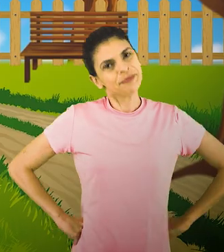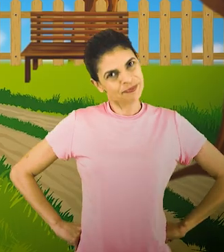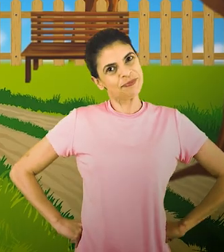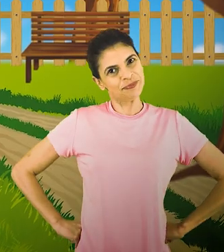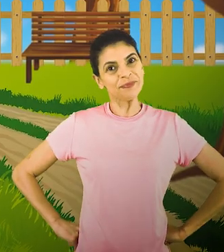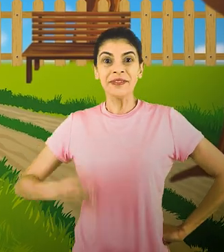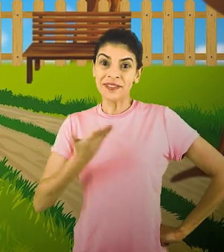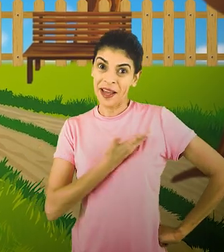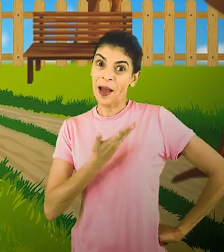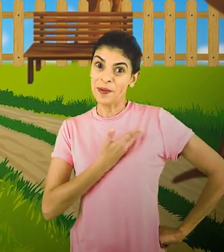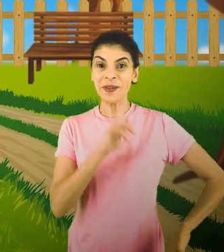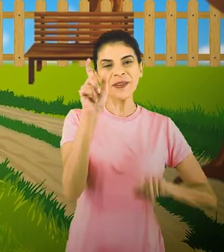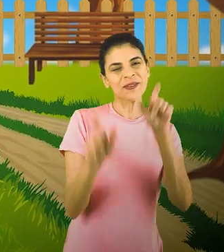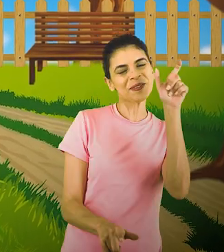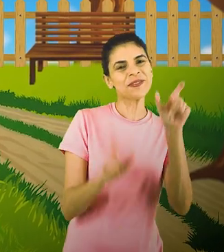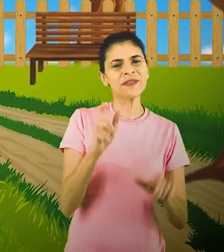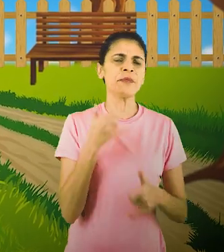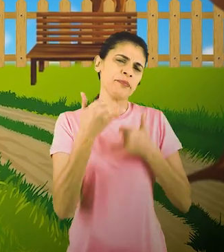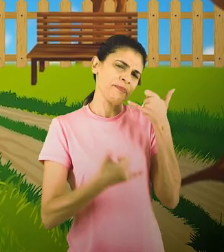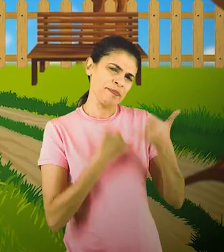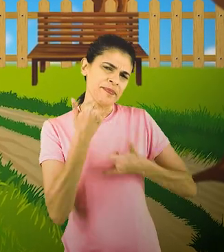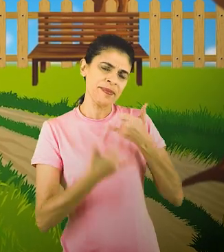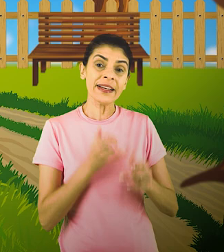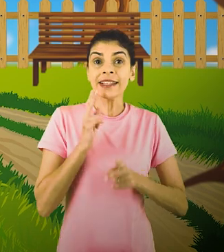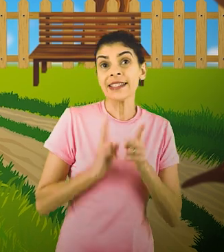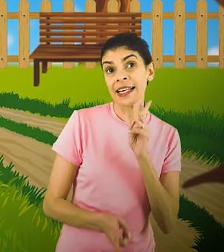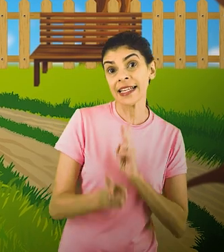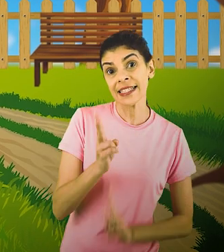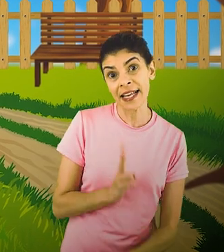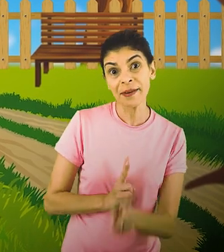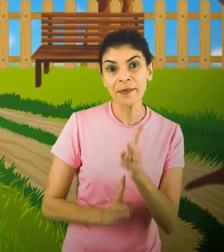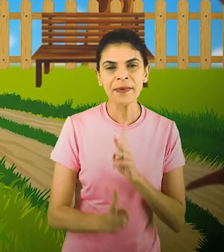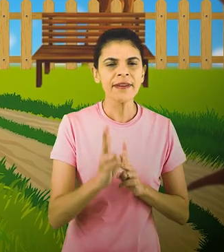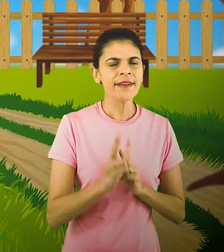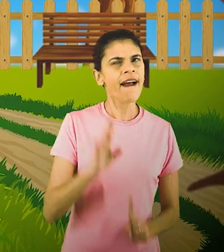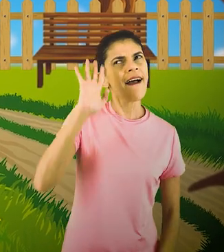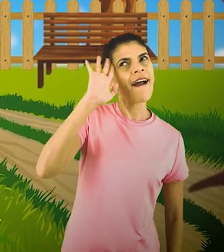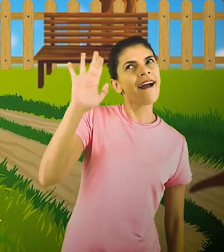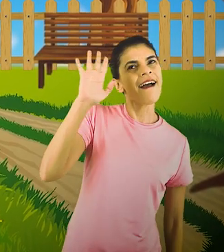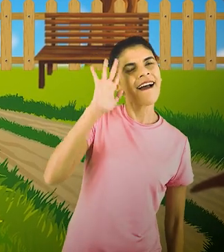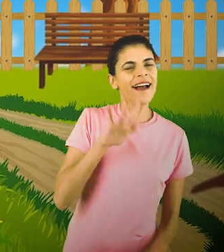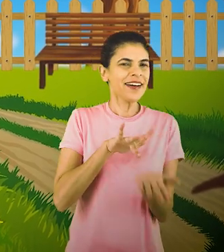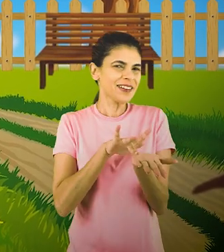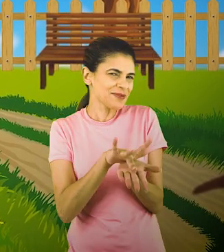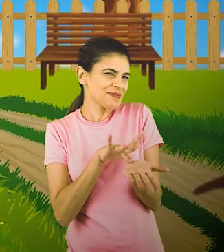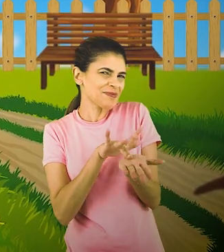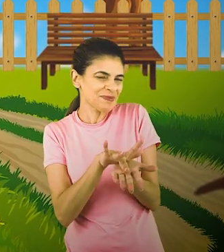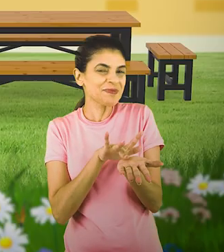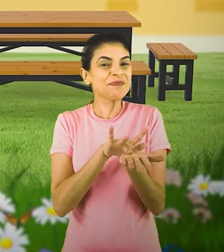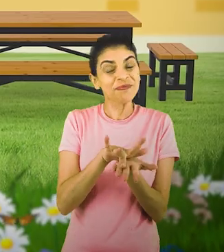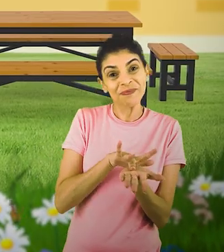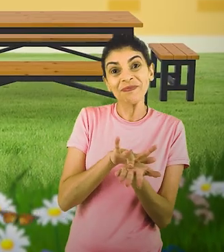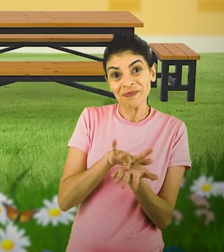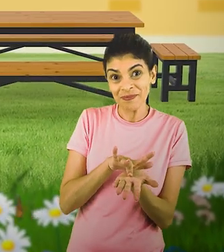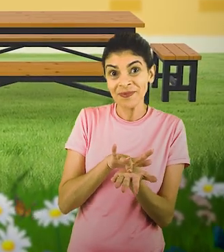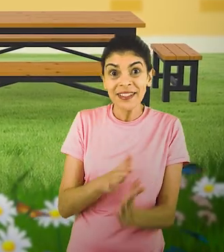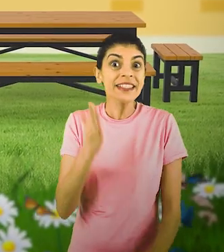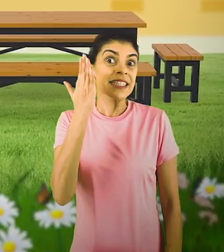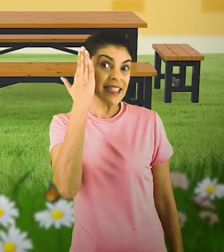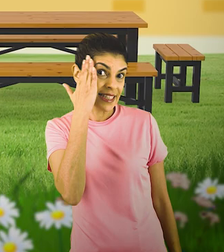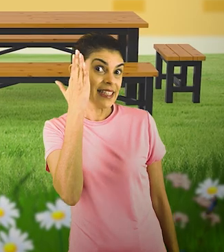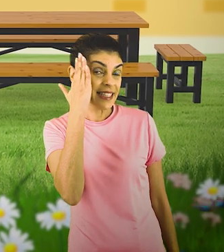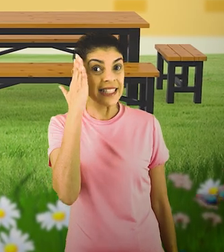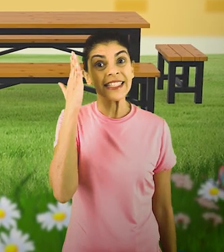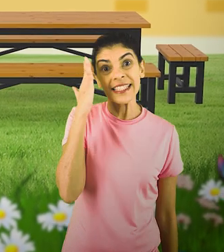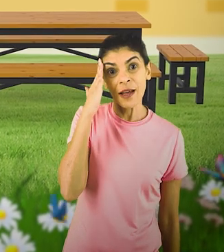os meus amigos sempre brincam comigo e faz de conta e de imaginar a gente